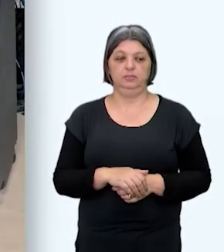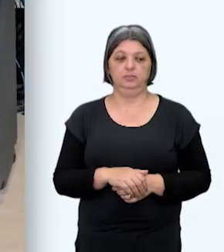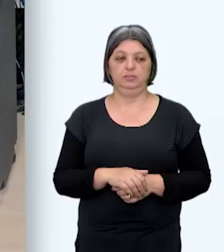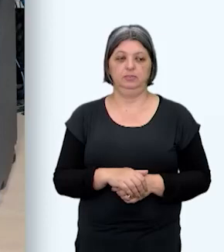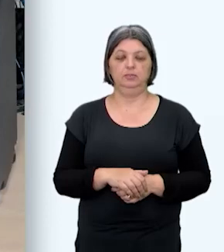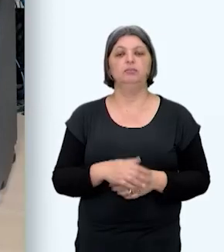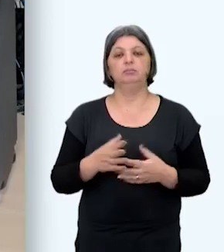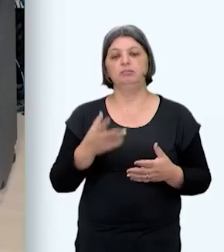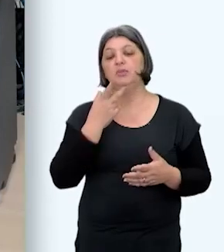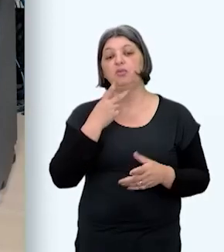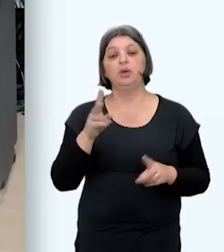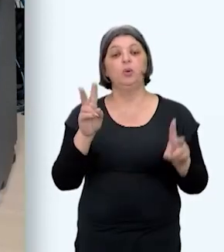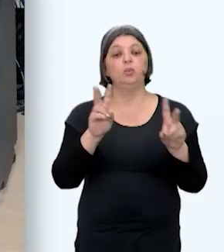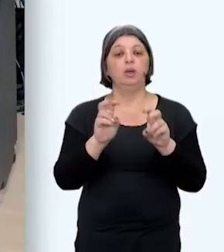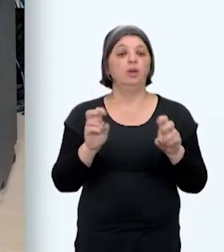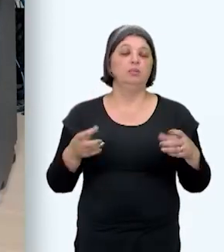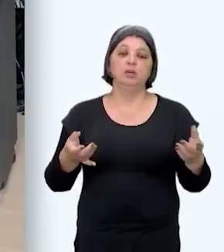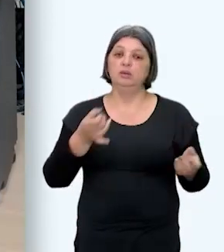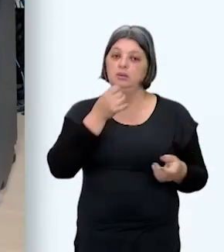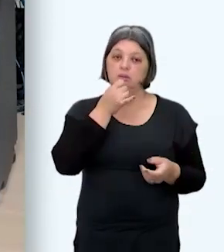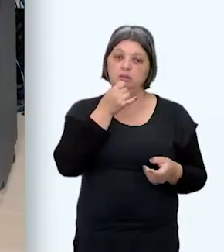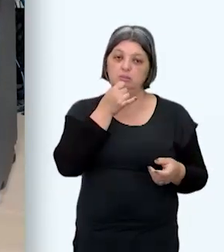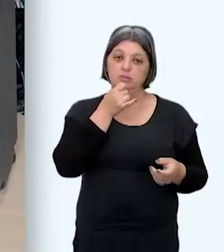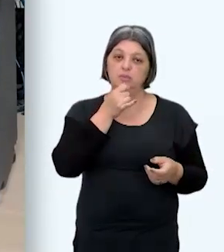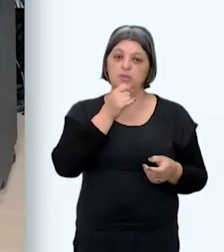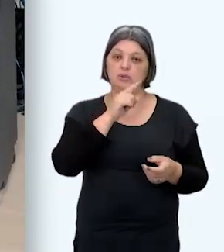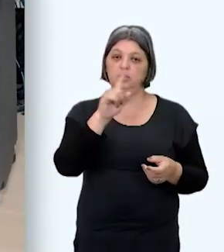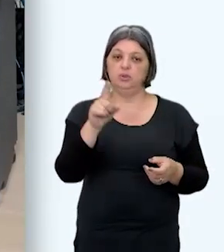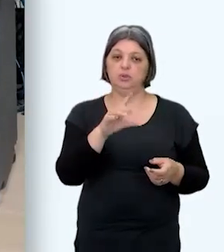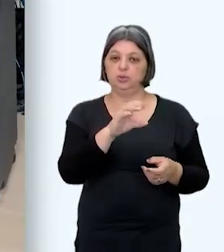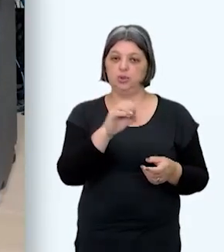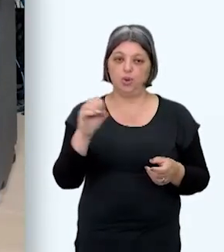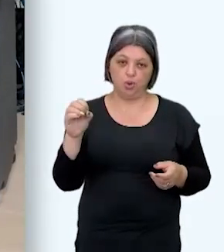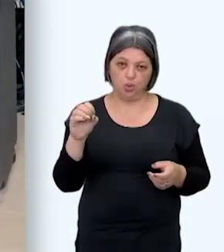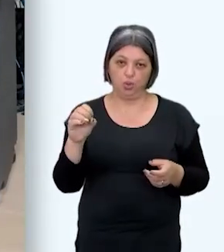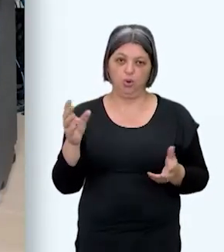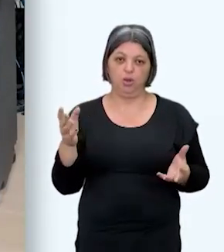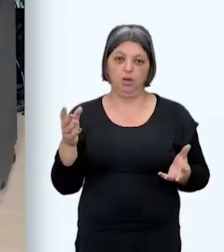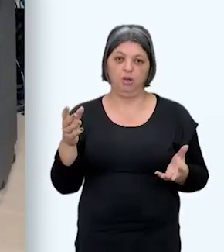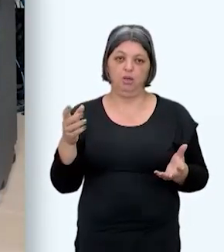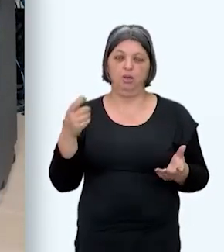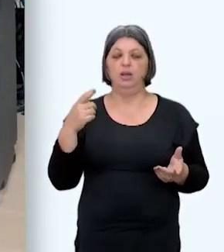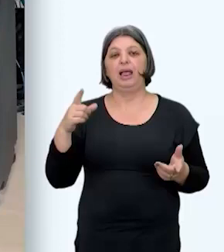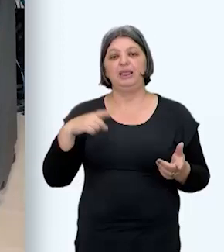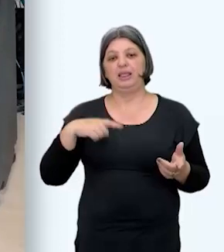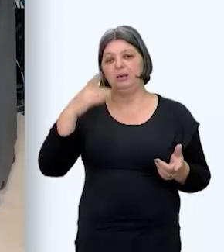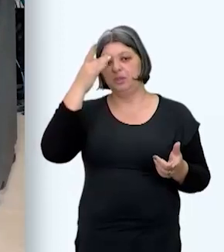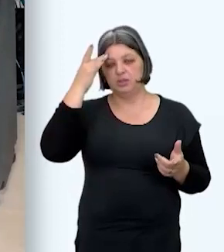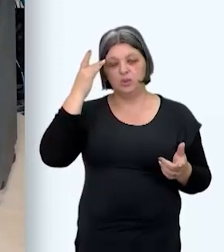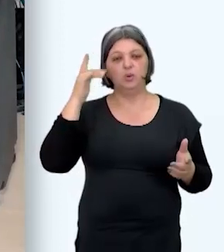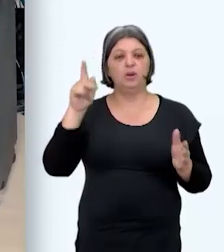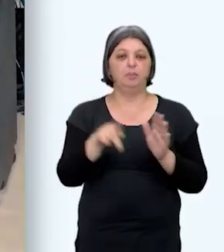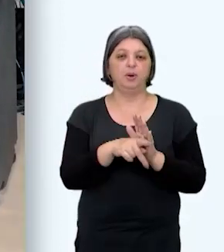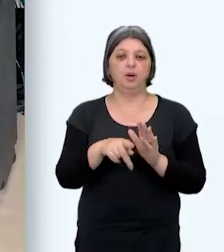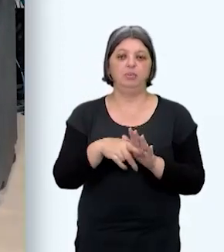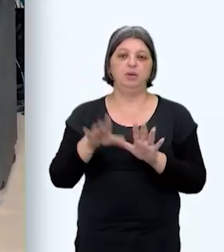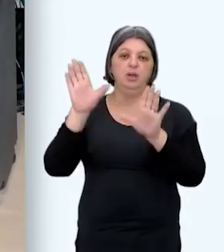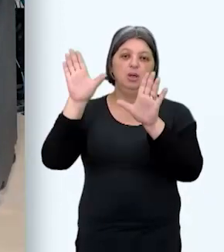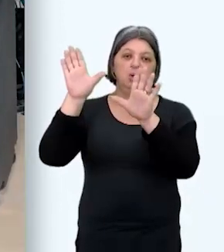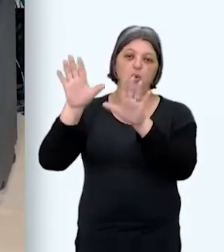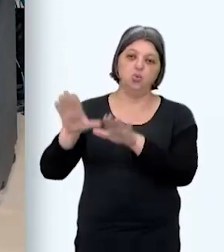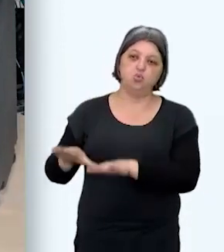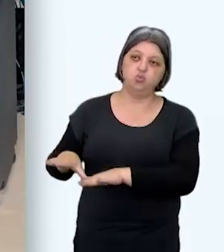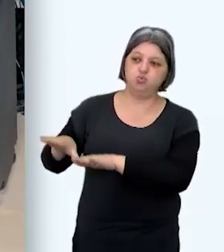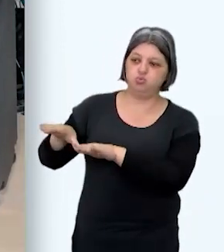querendo falar sobre um assunto, vamos supor, zoológico, né? Mas tem um cara de asa delta voando atrás, né? Então, Sim. Isso vai tirar